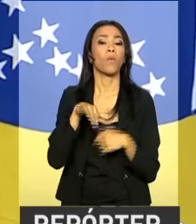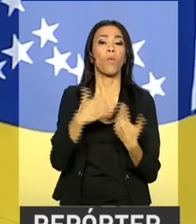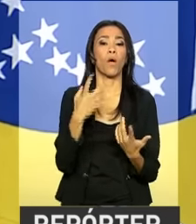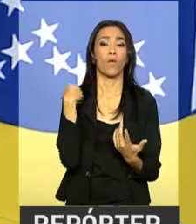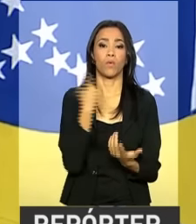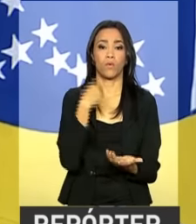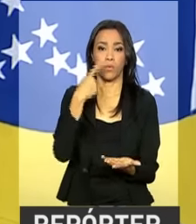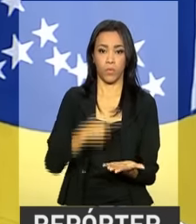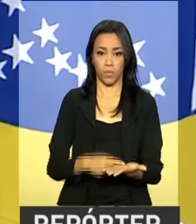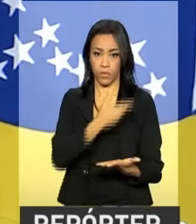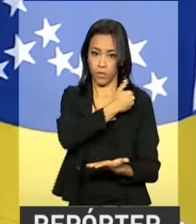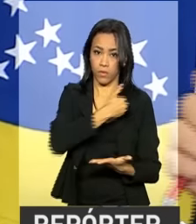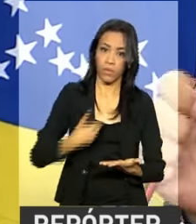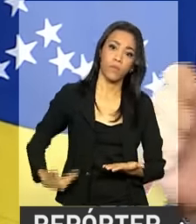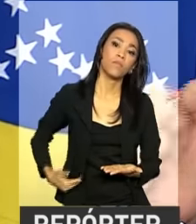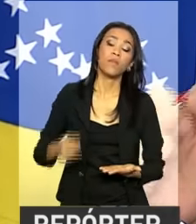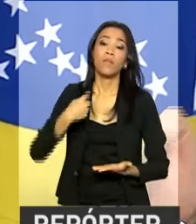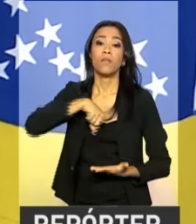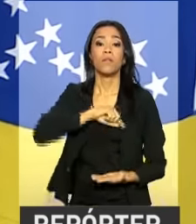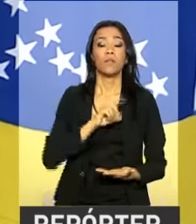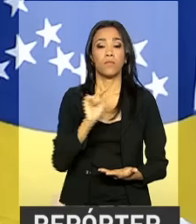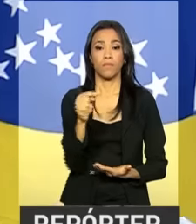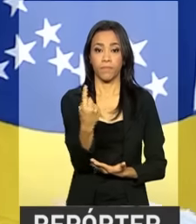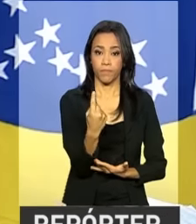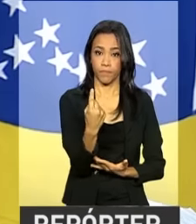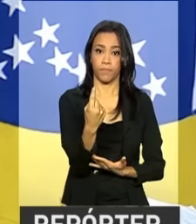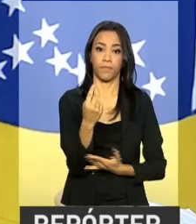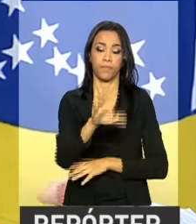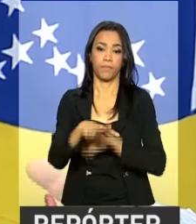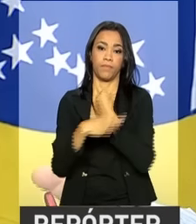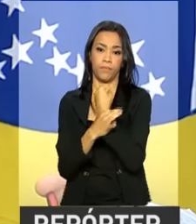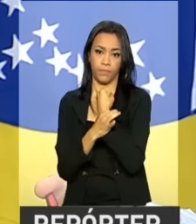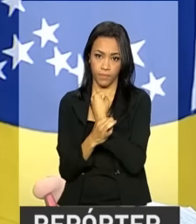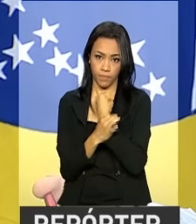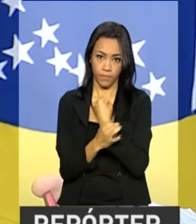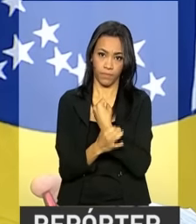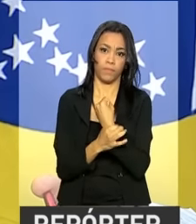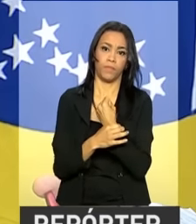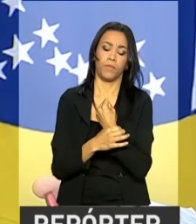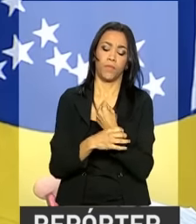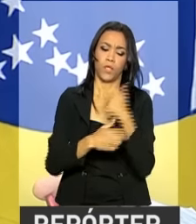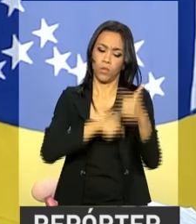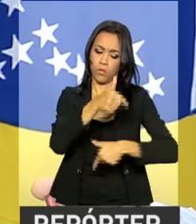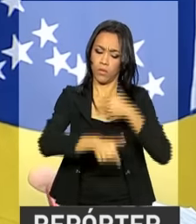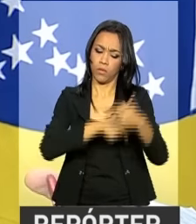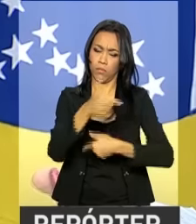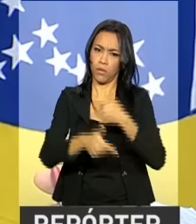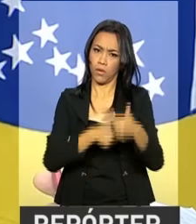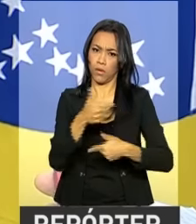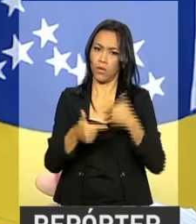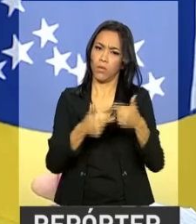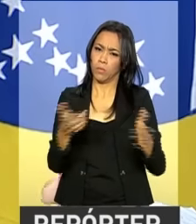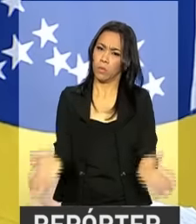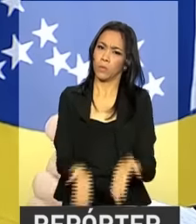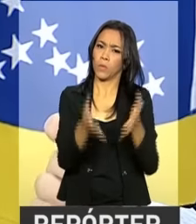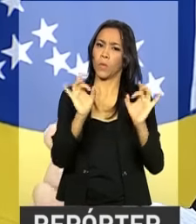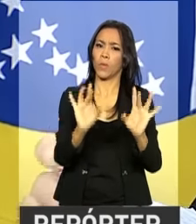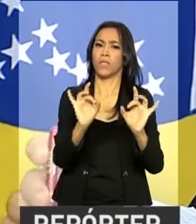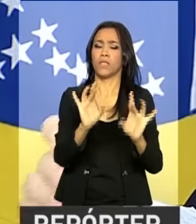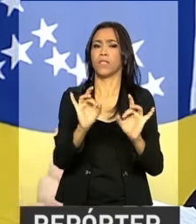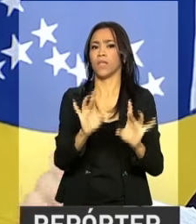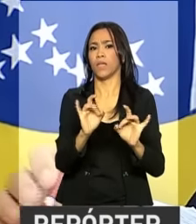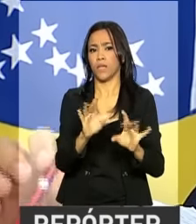como governo? Nós temos que, garantir a manutenção do serviço com qualidade durante